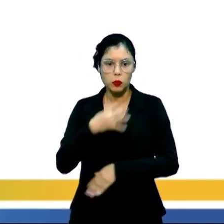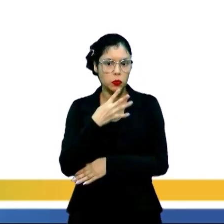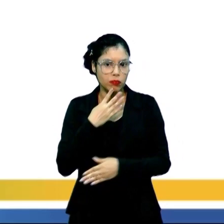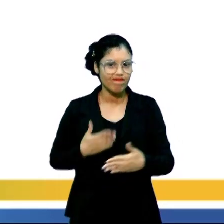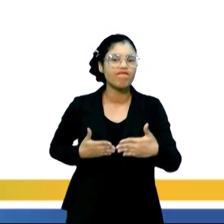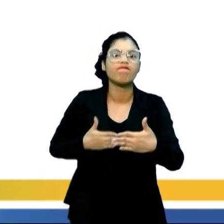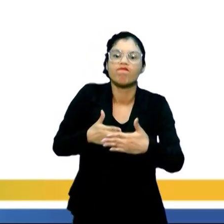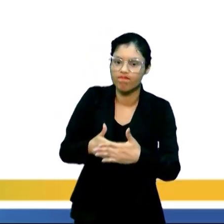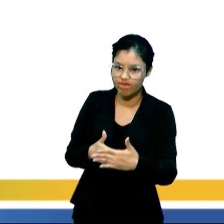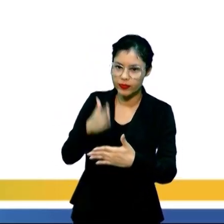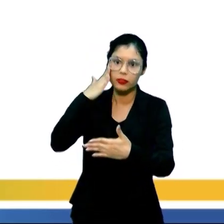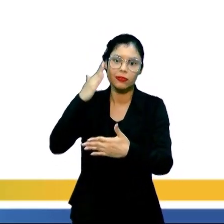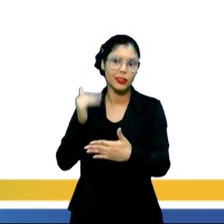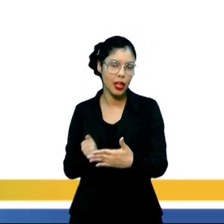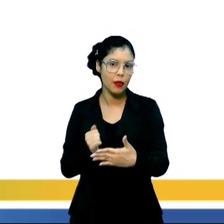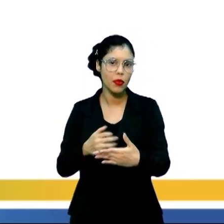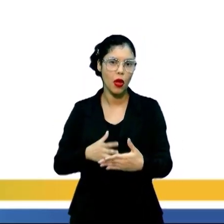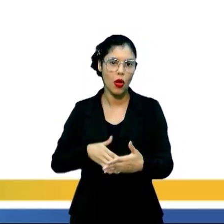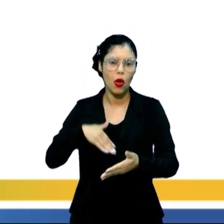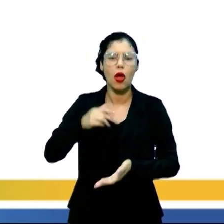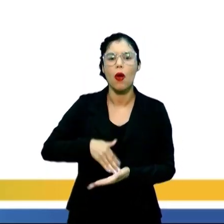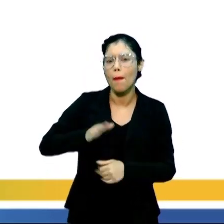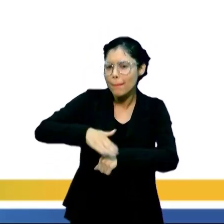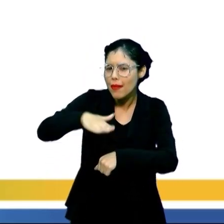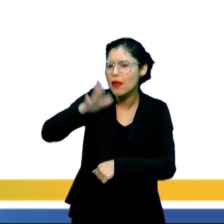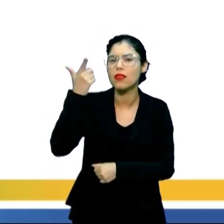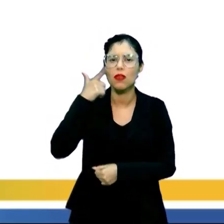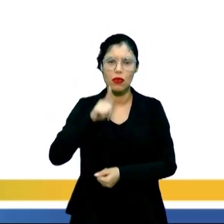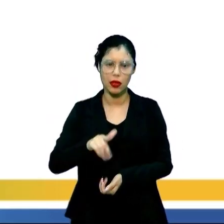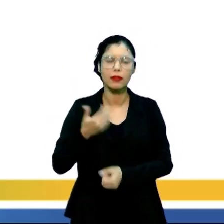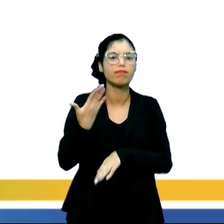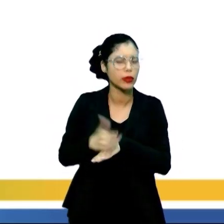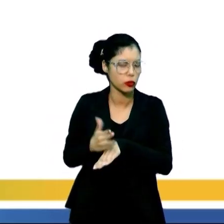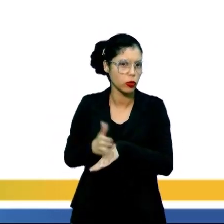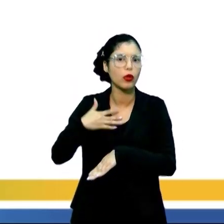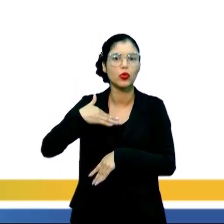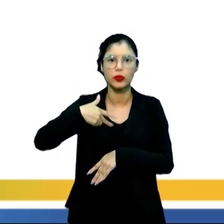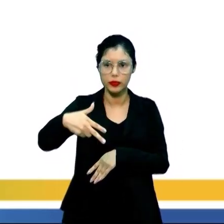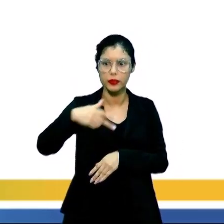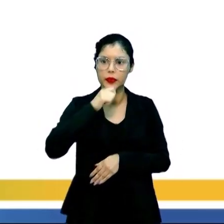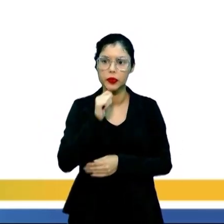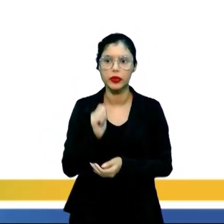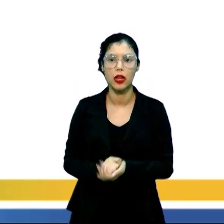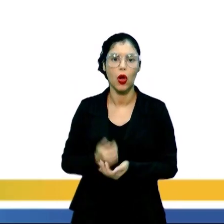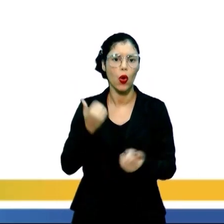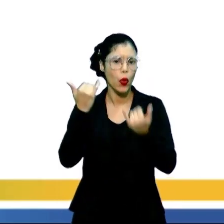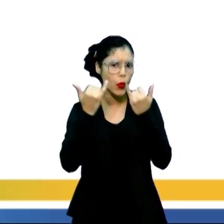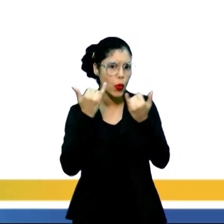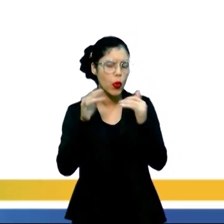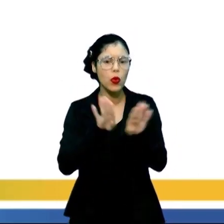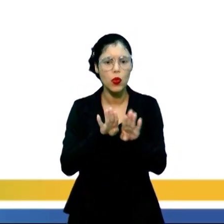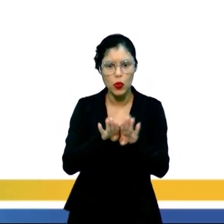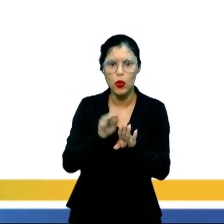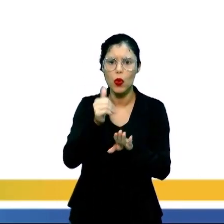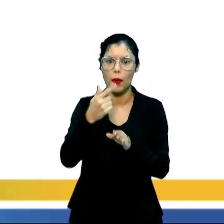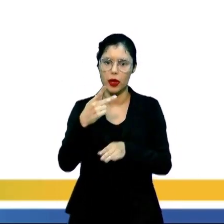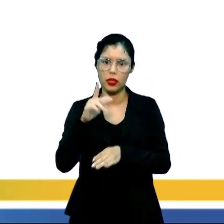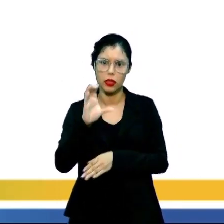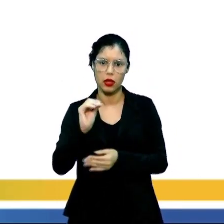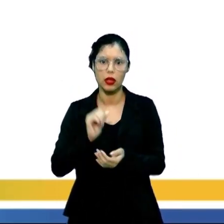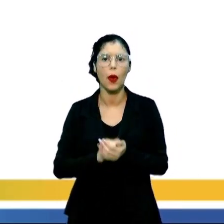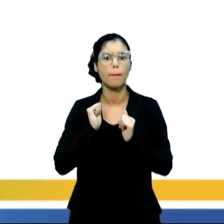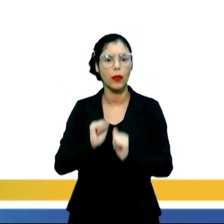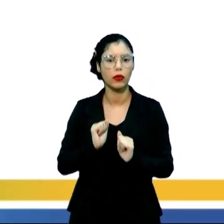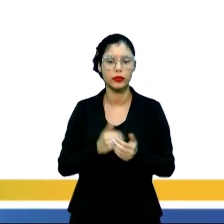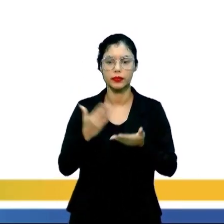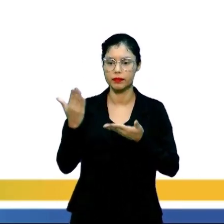seus limites e sabe que esse é o ritmo máximo com que consegue praticar a corrida. O programa P10 pode ser ilustrado pelo